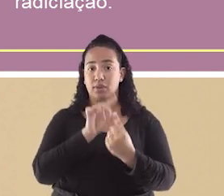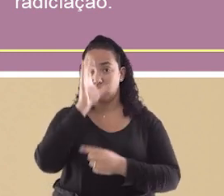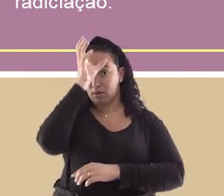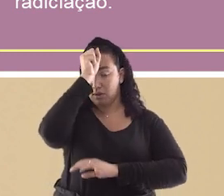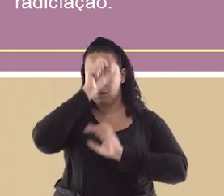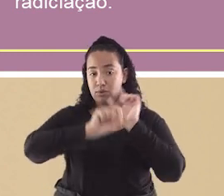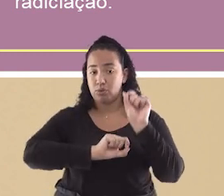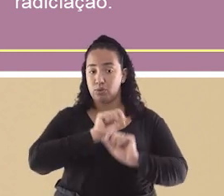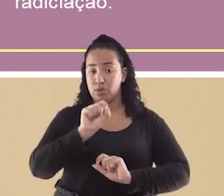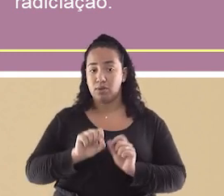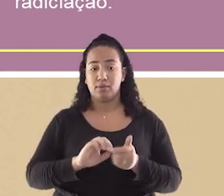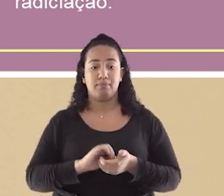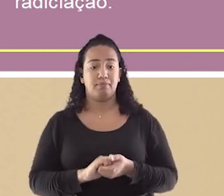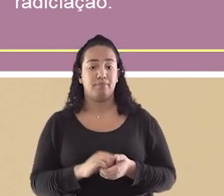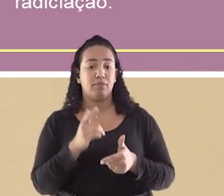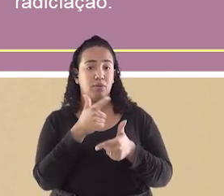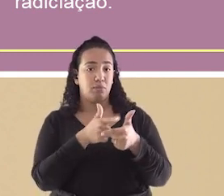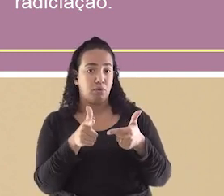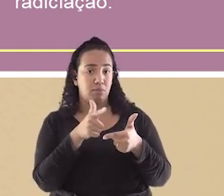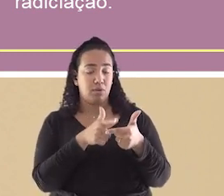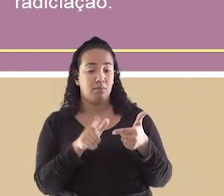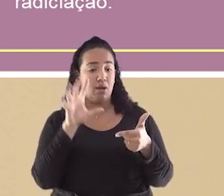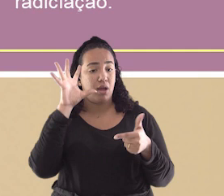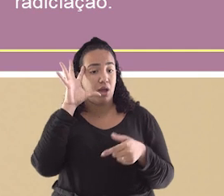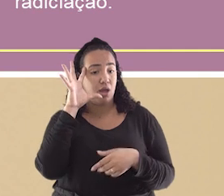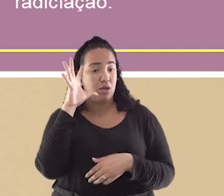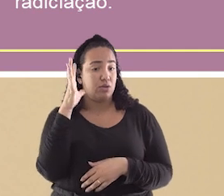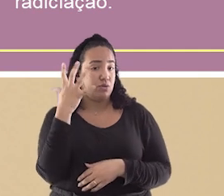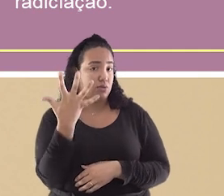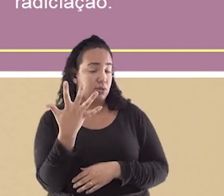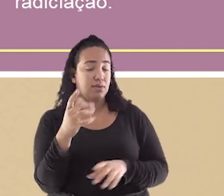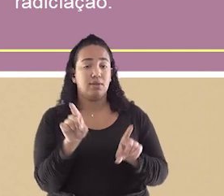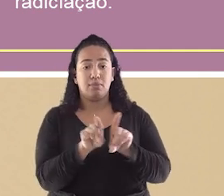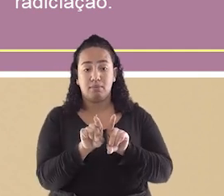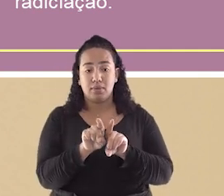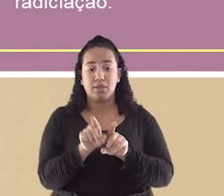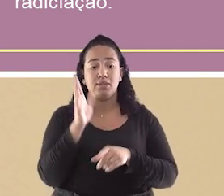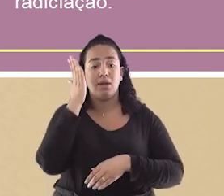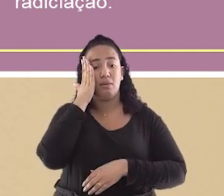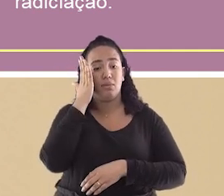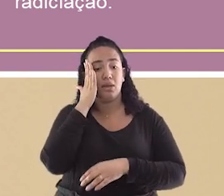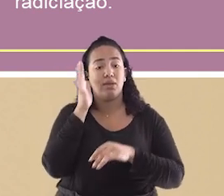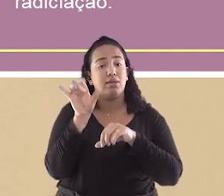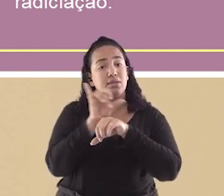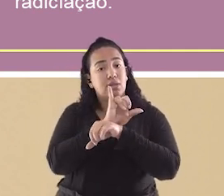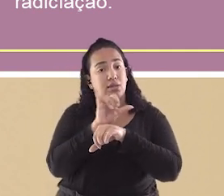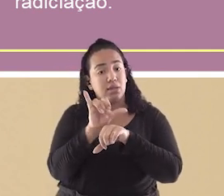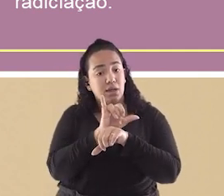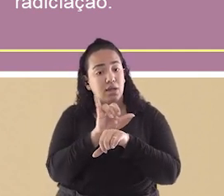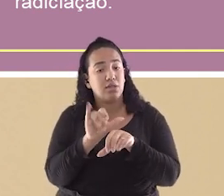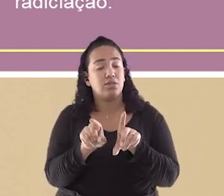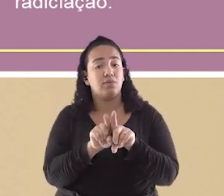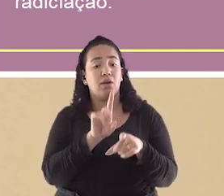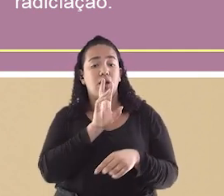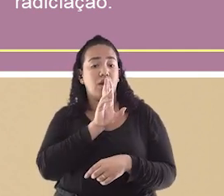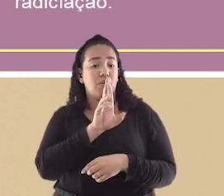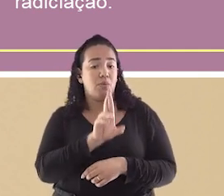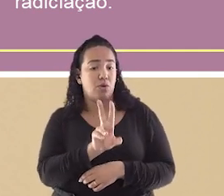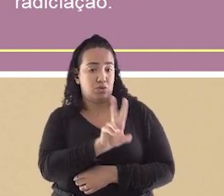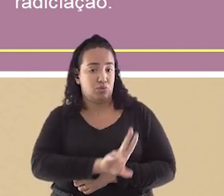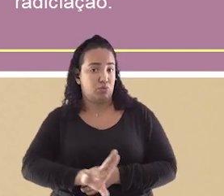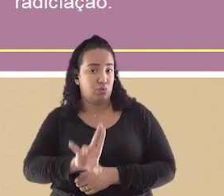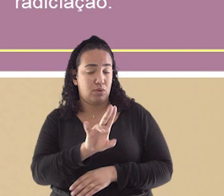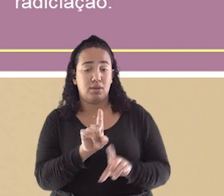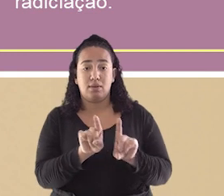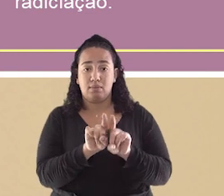é resolver situações-problema, sabendo validar estratégias e resultados,